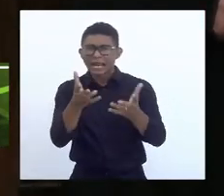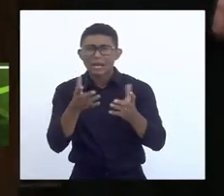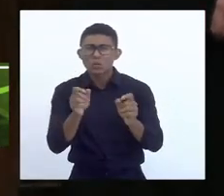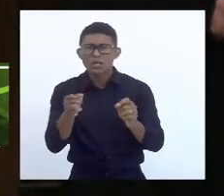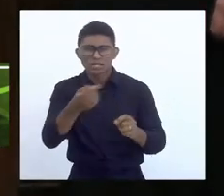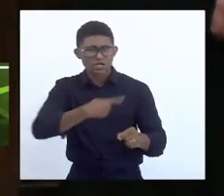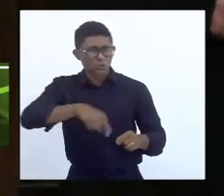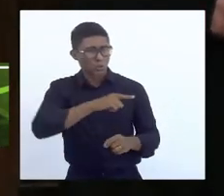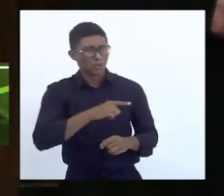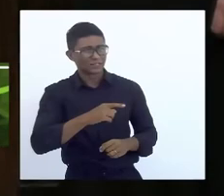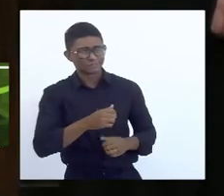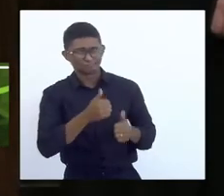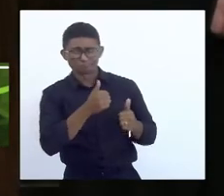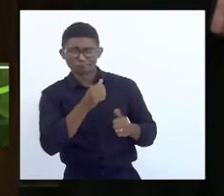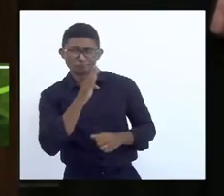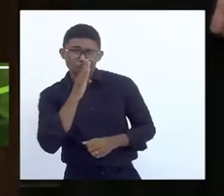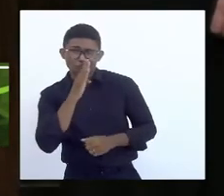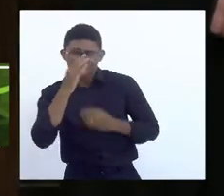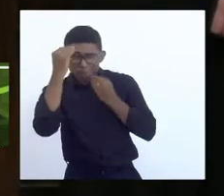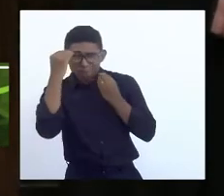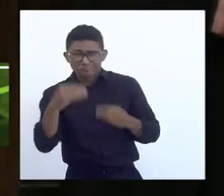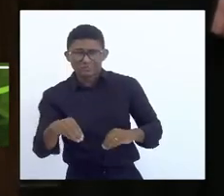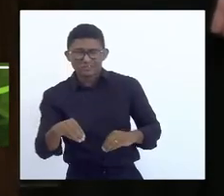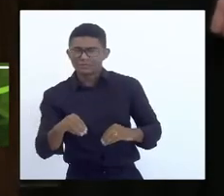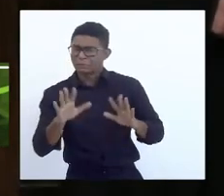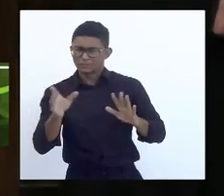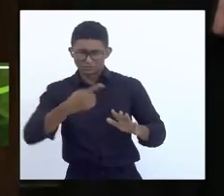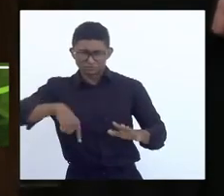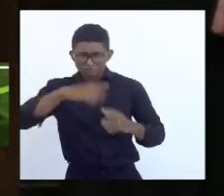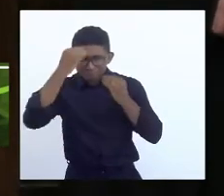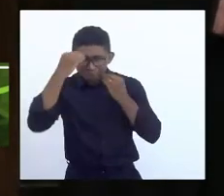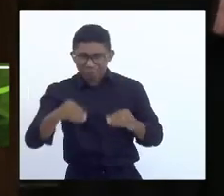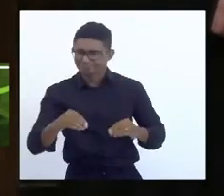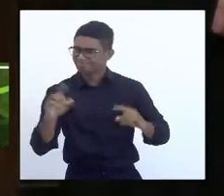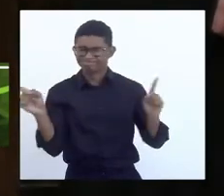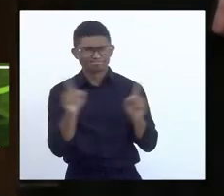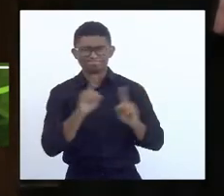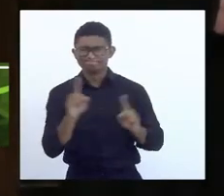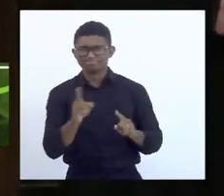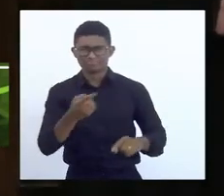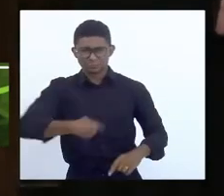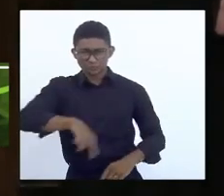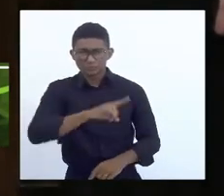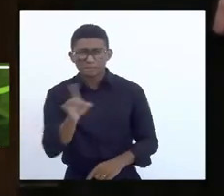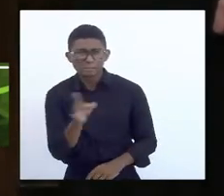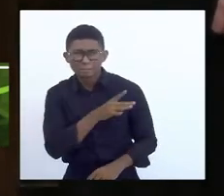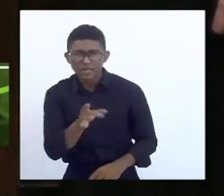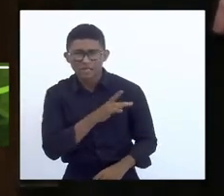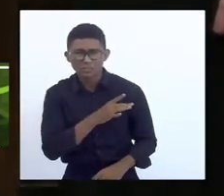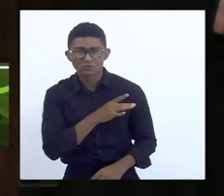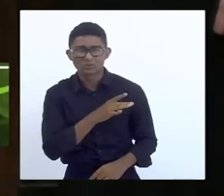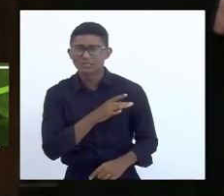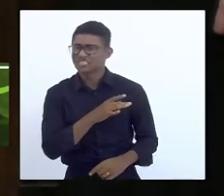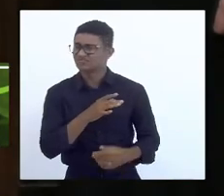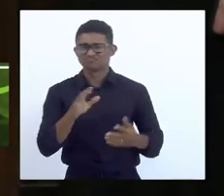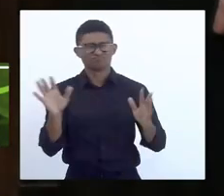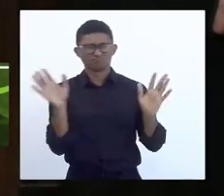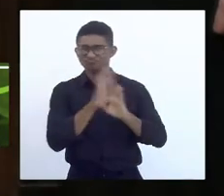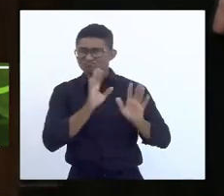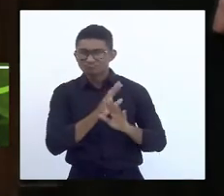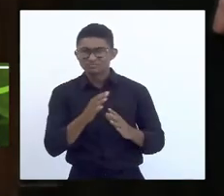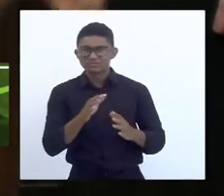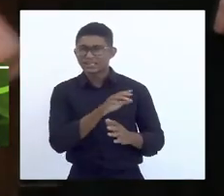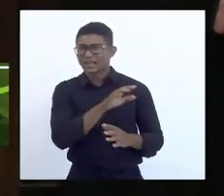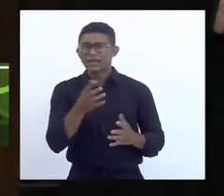Quando tentam nos interromper, querem dar medo. E qual que é o recado que querem passar para a sociedade? A mulher